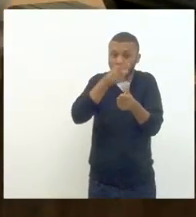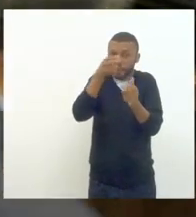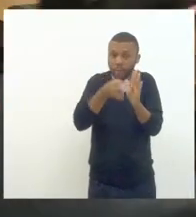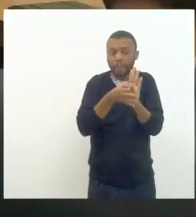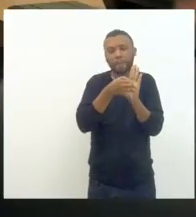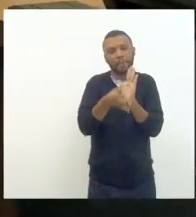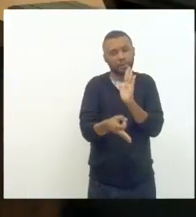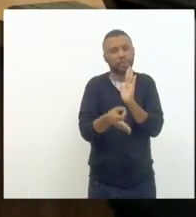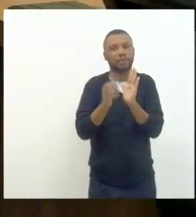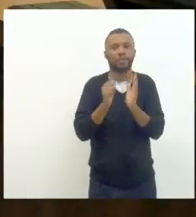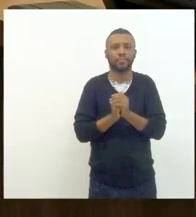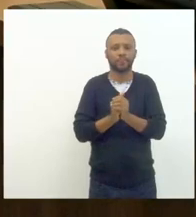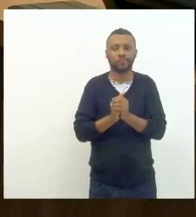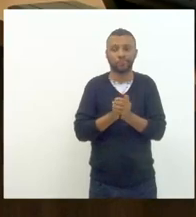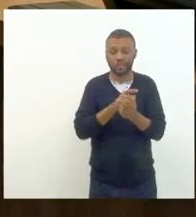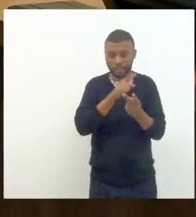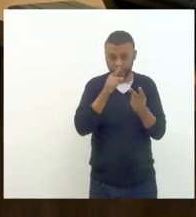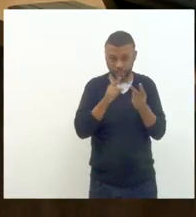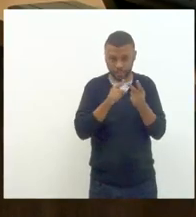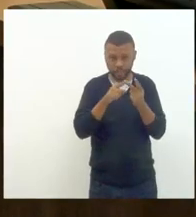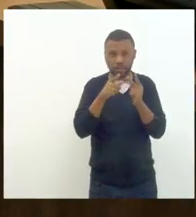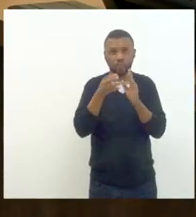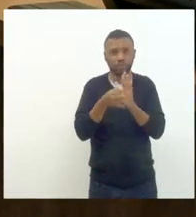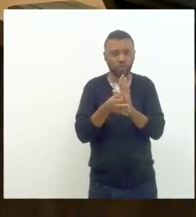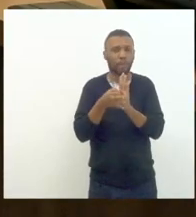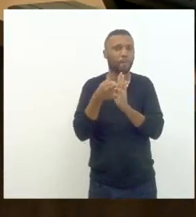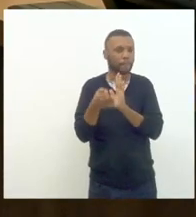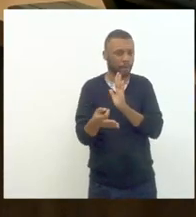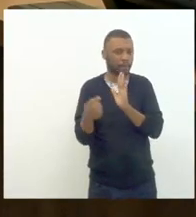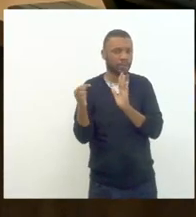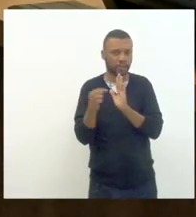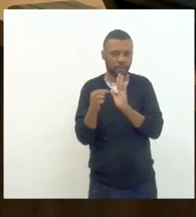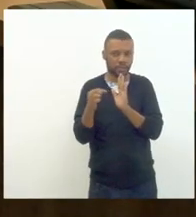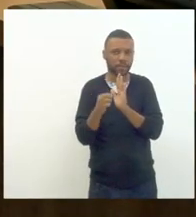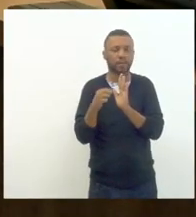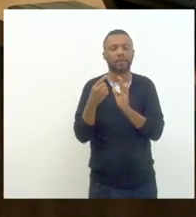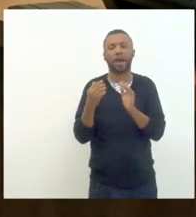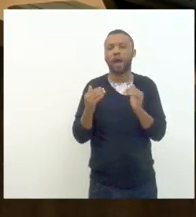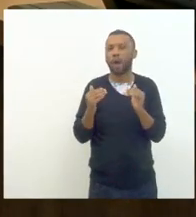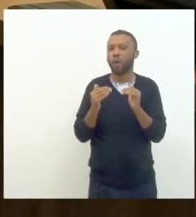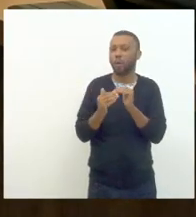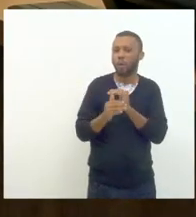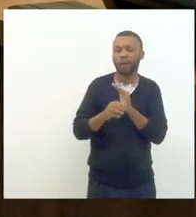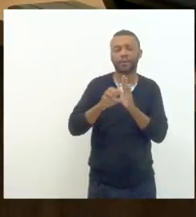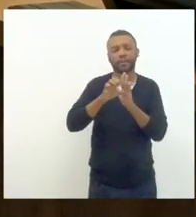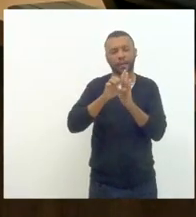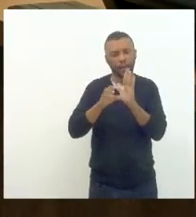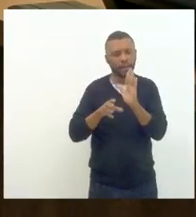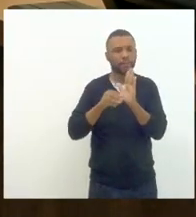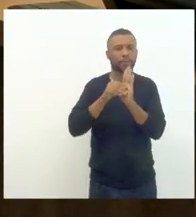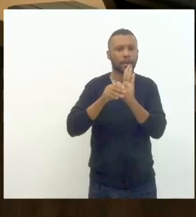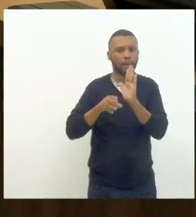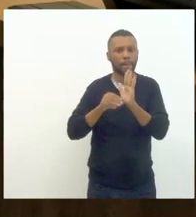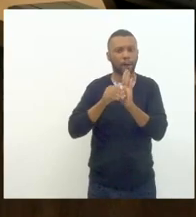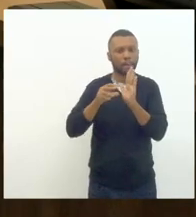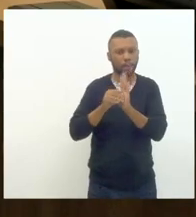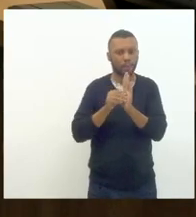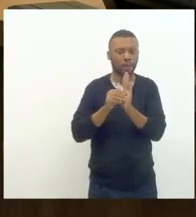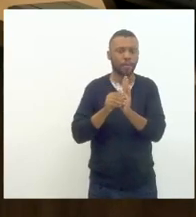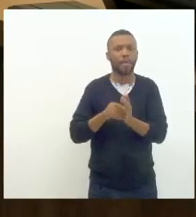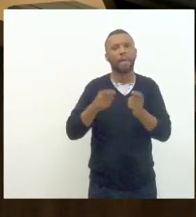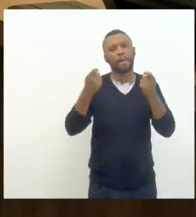parecer. Então, esse segundo parecer, que é contrário às emendas, terá que